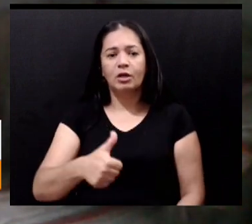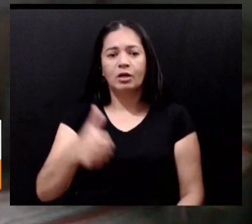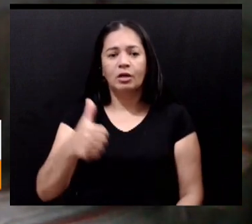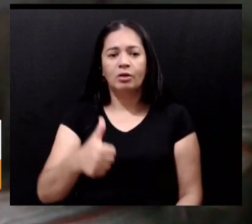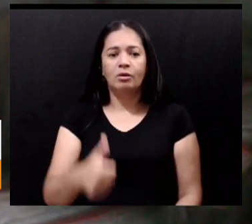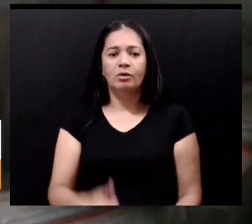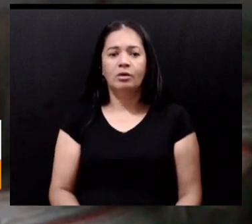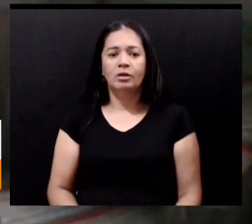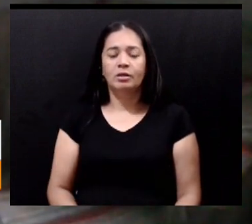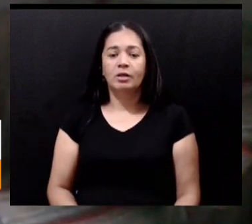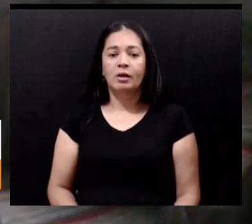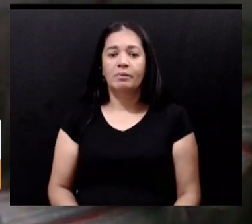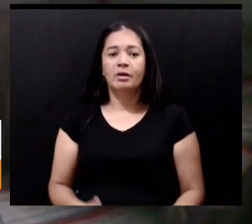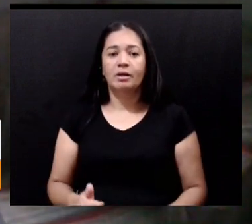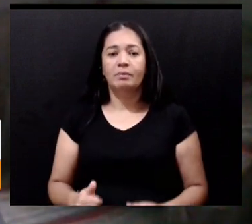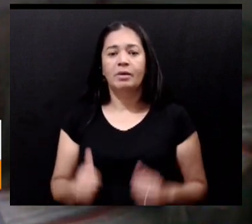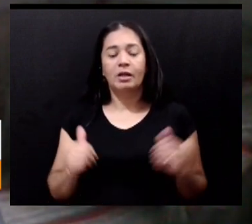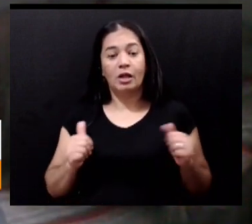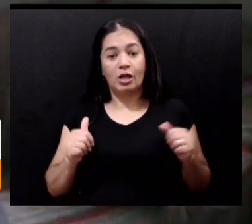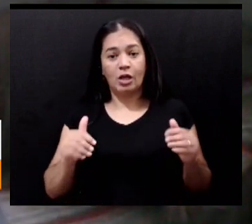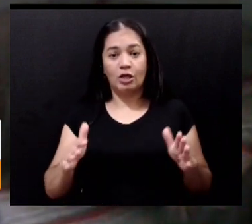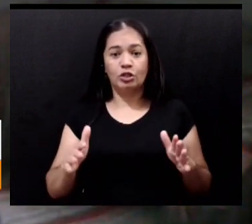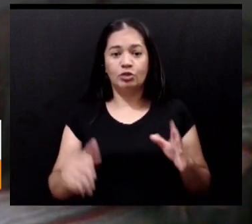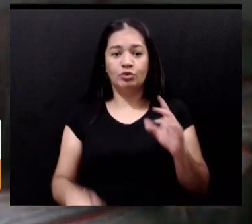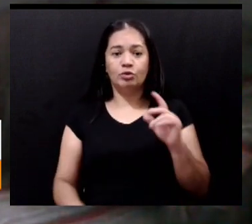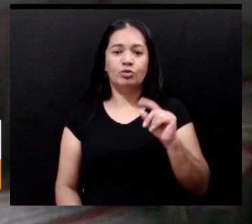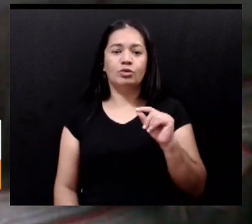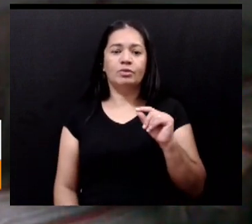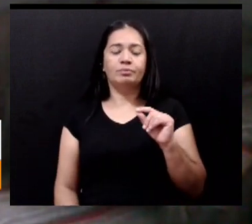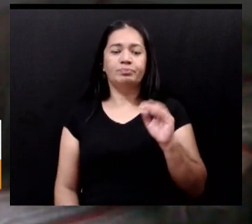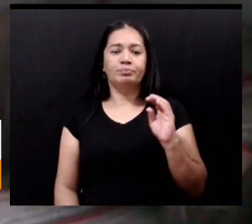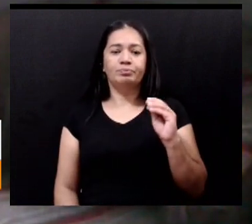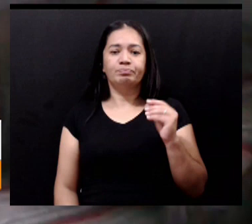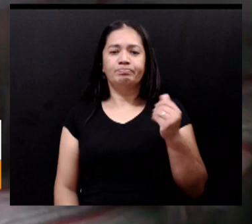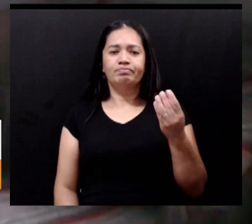providência é essa atitude de